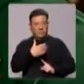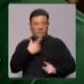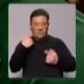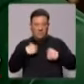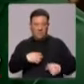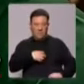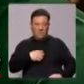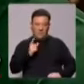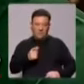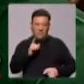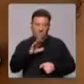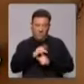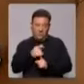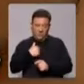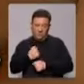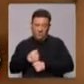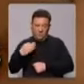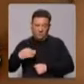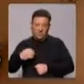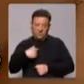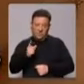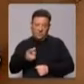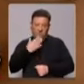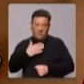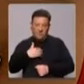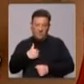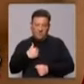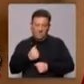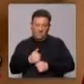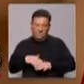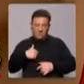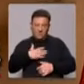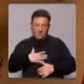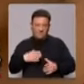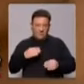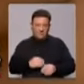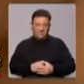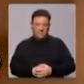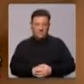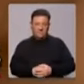peito. É por isso que eu trabalho todos os dias, é isso que me faz querer mais.